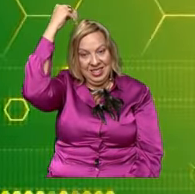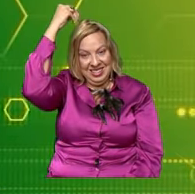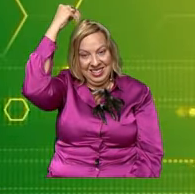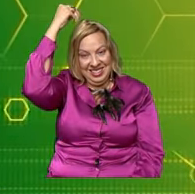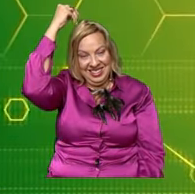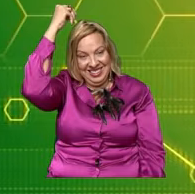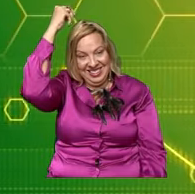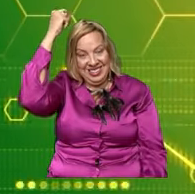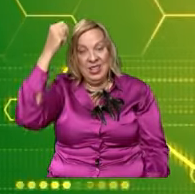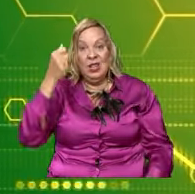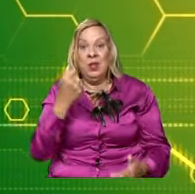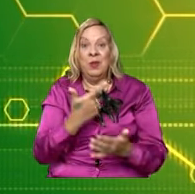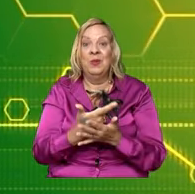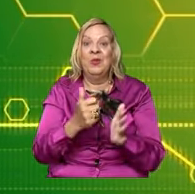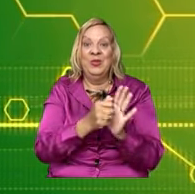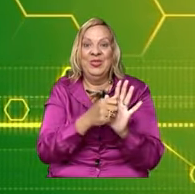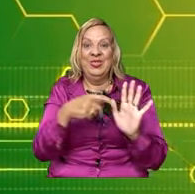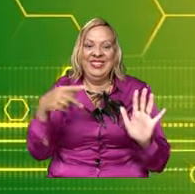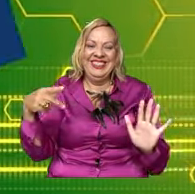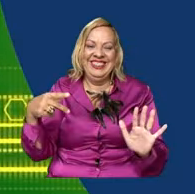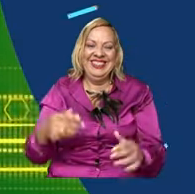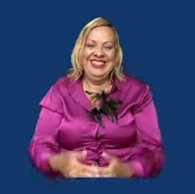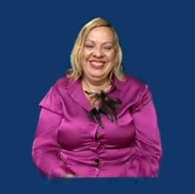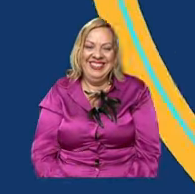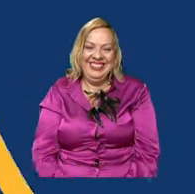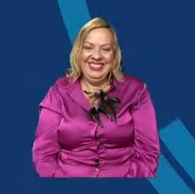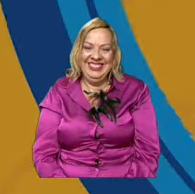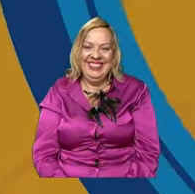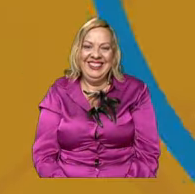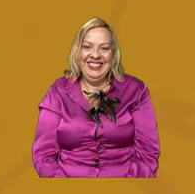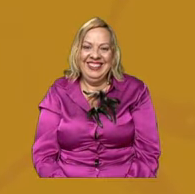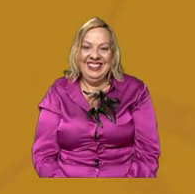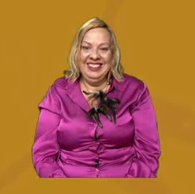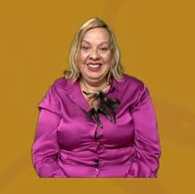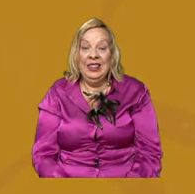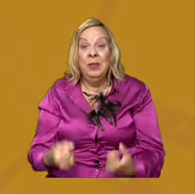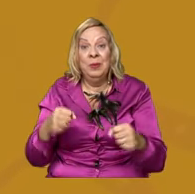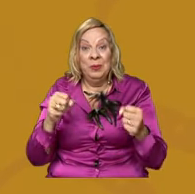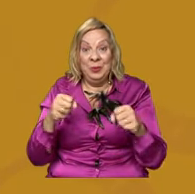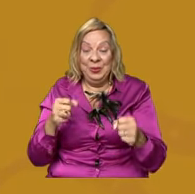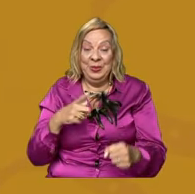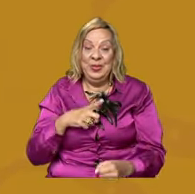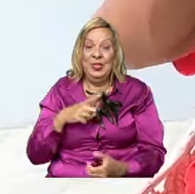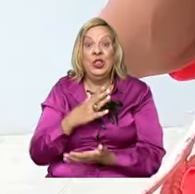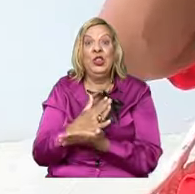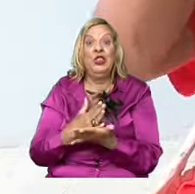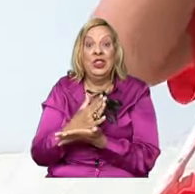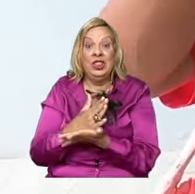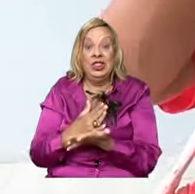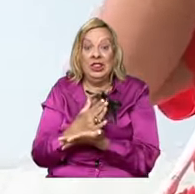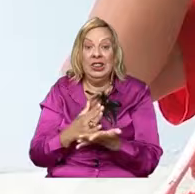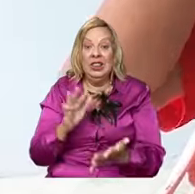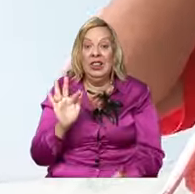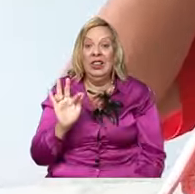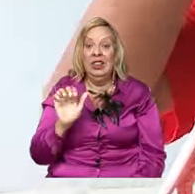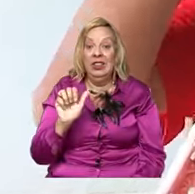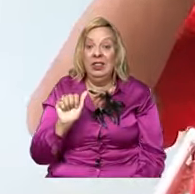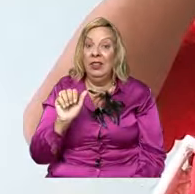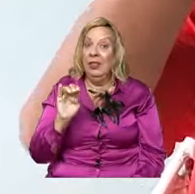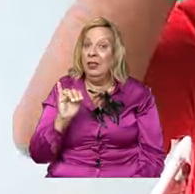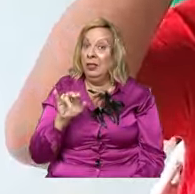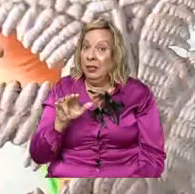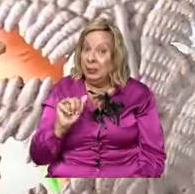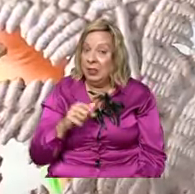E ele garantiu pelo aplicativo Pé Quente. Já a Honda Biz foi dividida com a Fabiana de Nossa Senhora